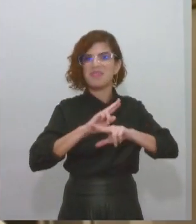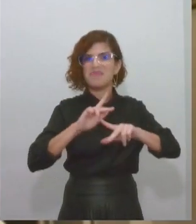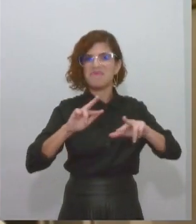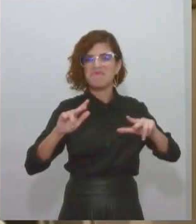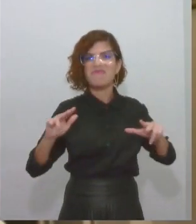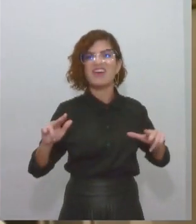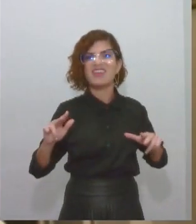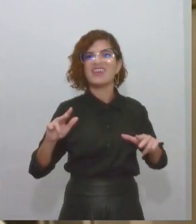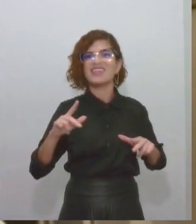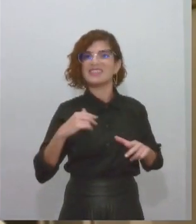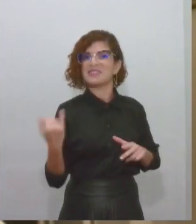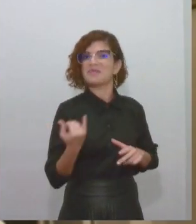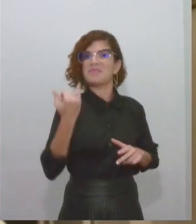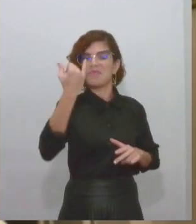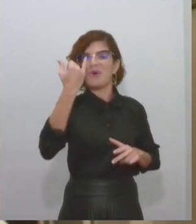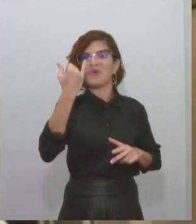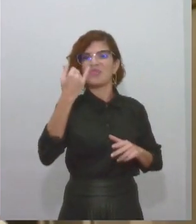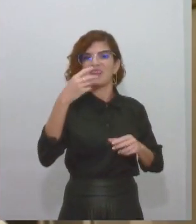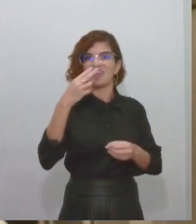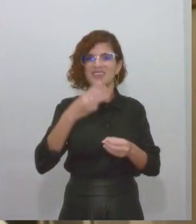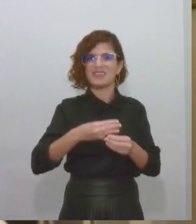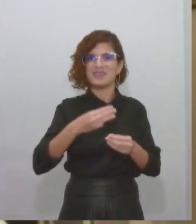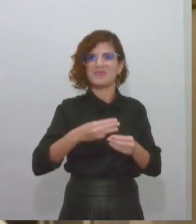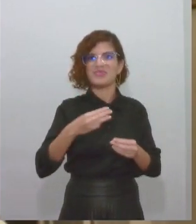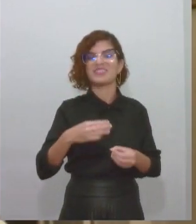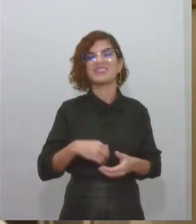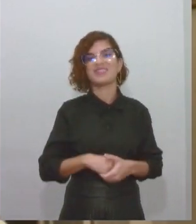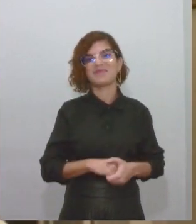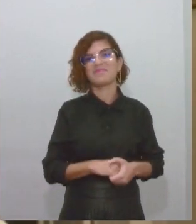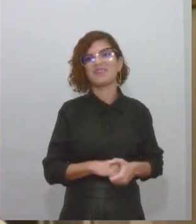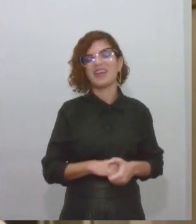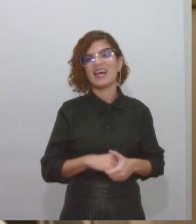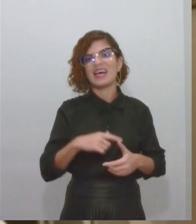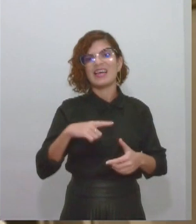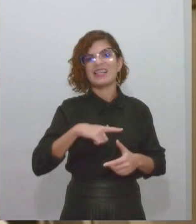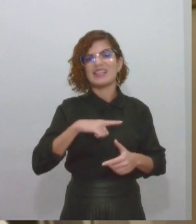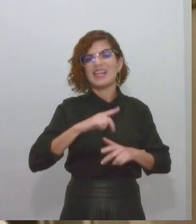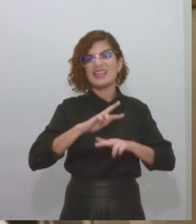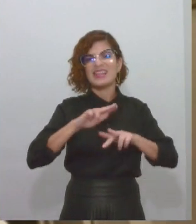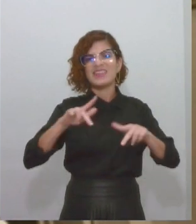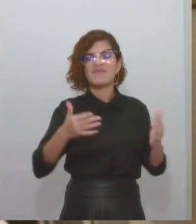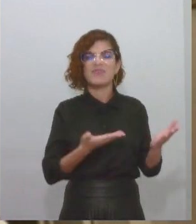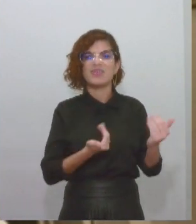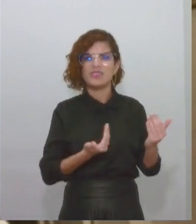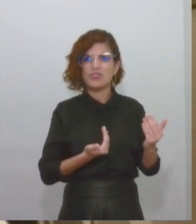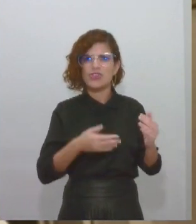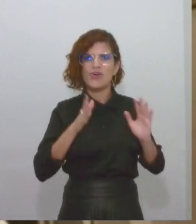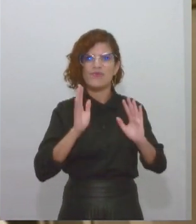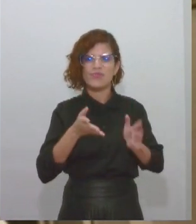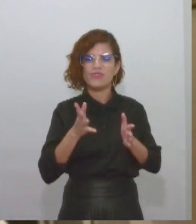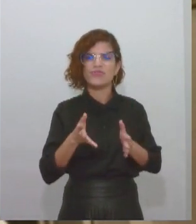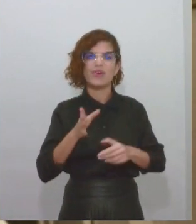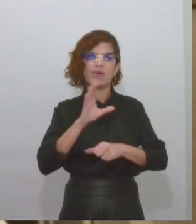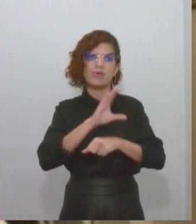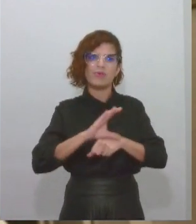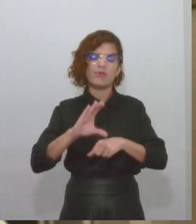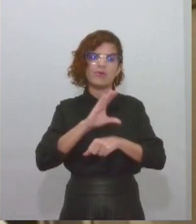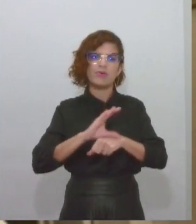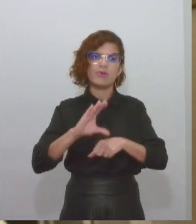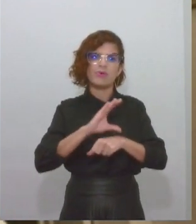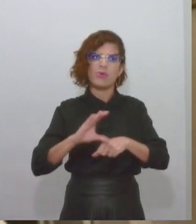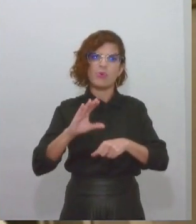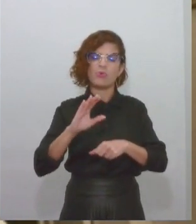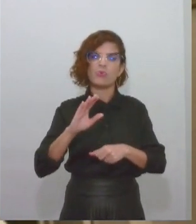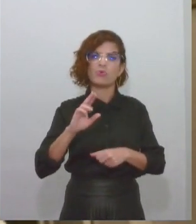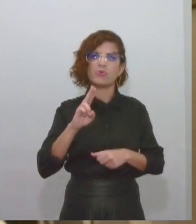importante na nossa cidade. Hoje temos diversos jovens que já cursam a Universidade Federal